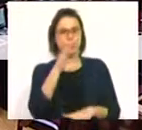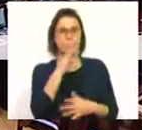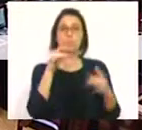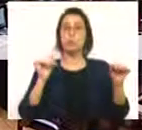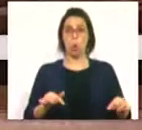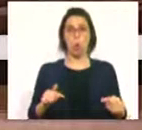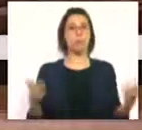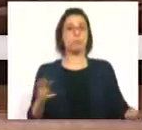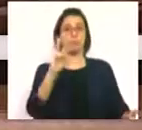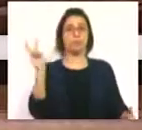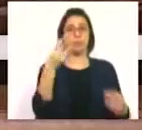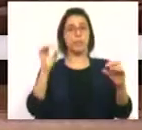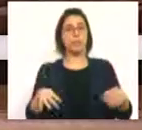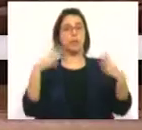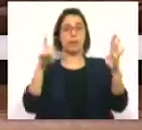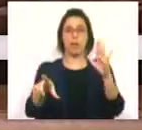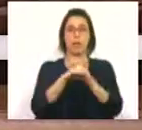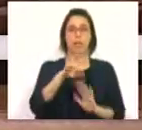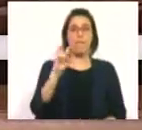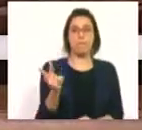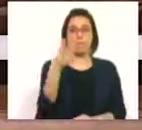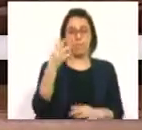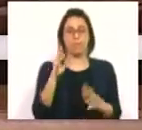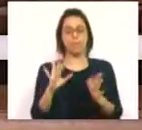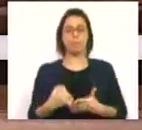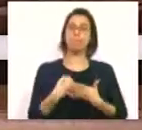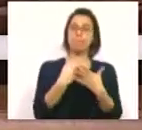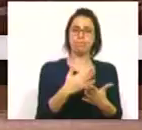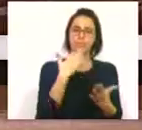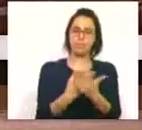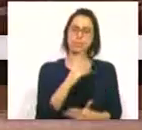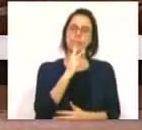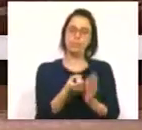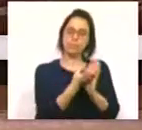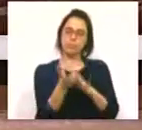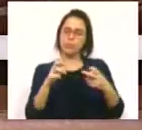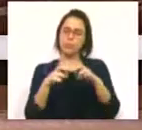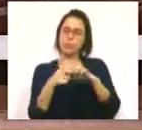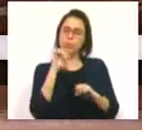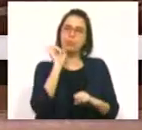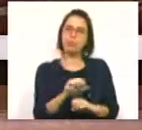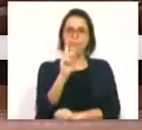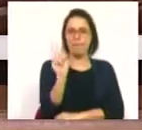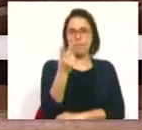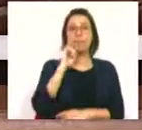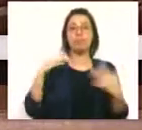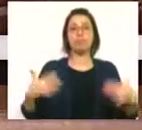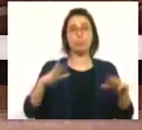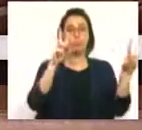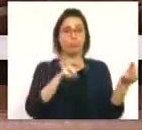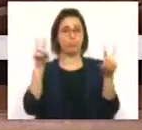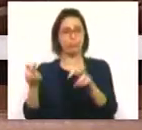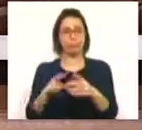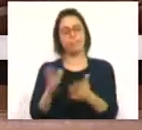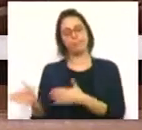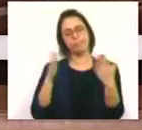Temos hoje diante de nós 3 iniciativas legislativas que procuram contribuir para dar resposta a vários problemas sobre 2 importantes matérias.